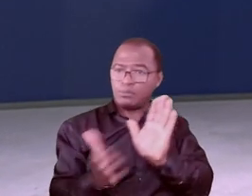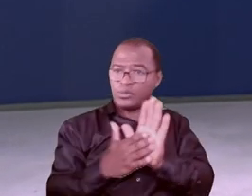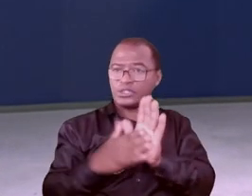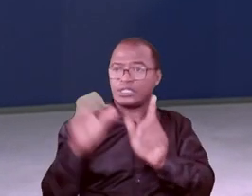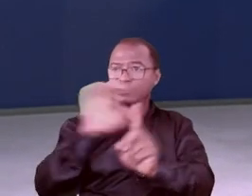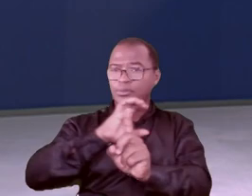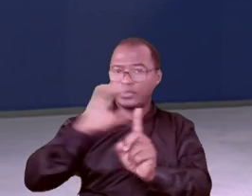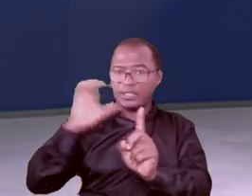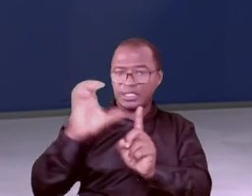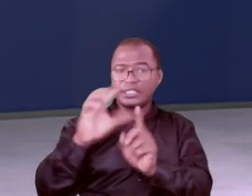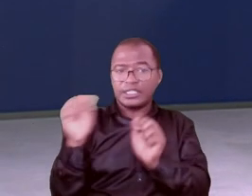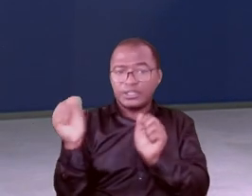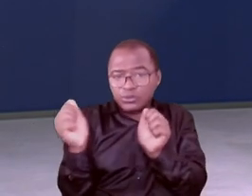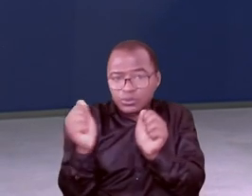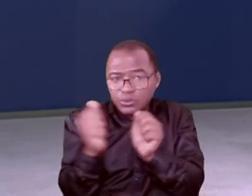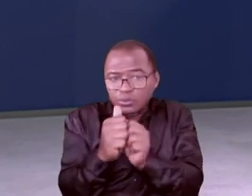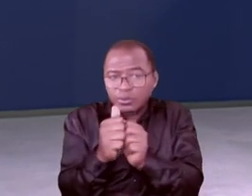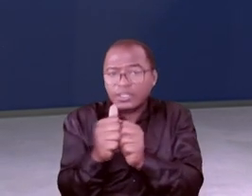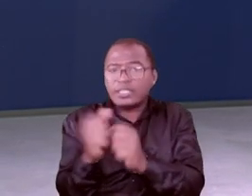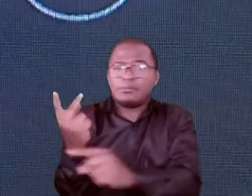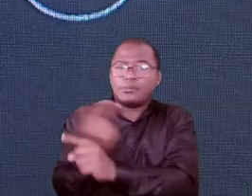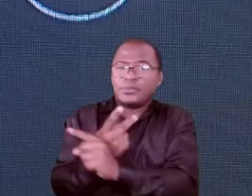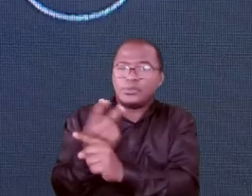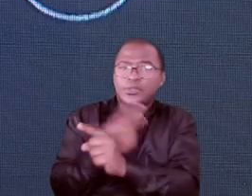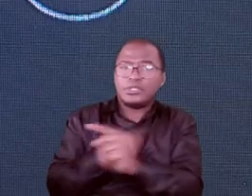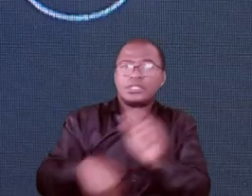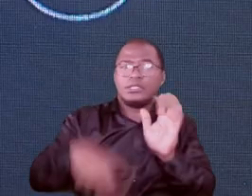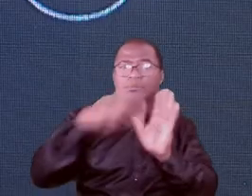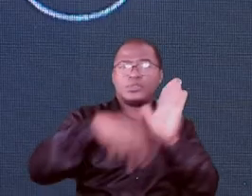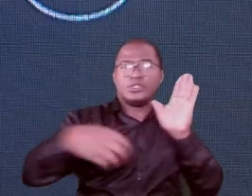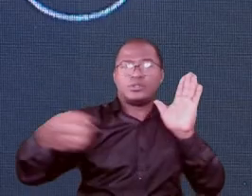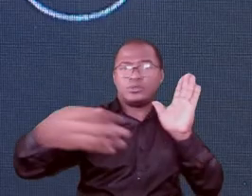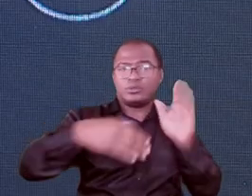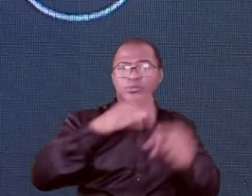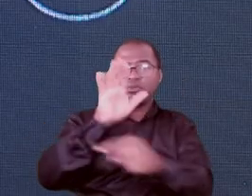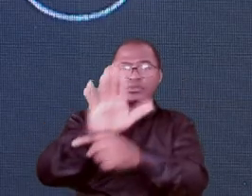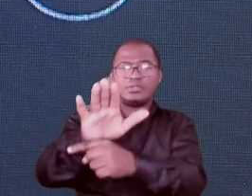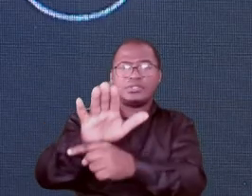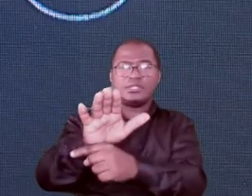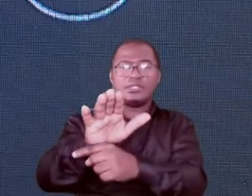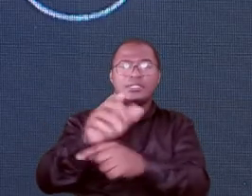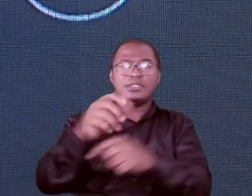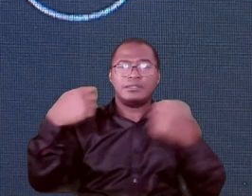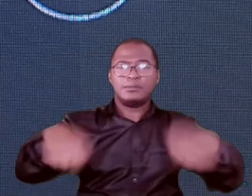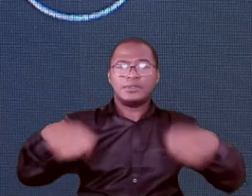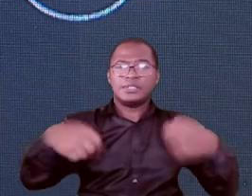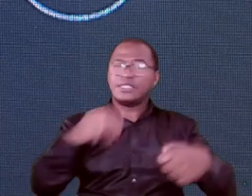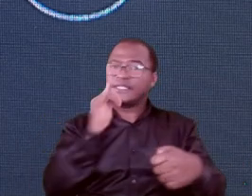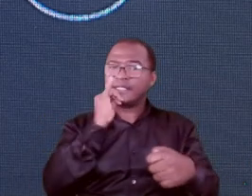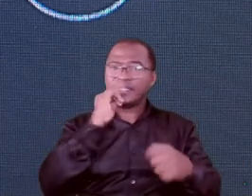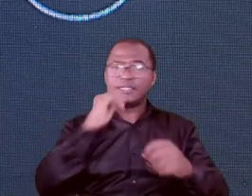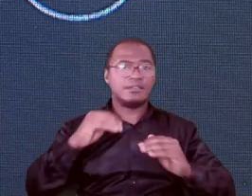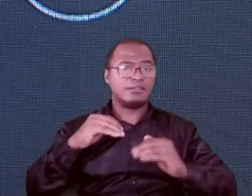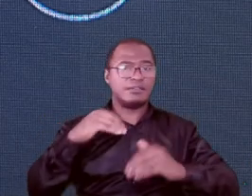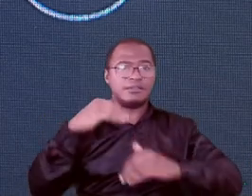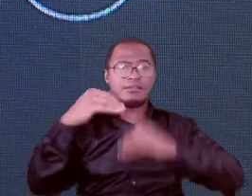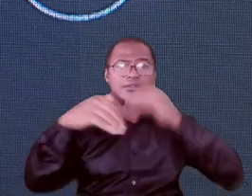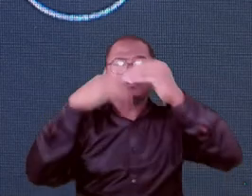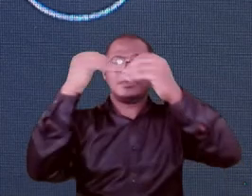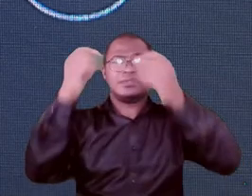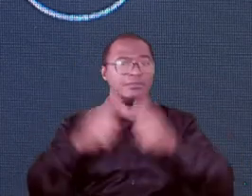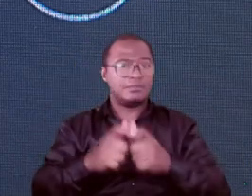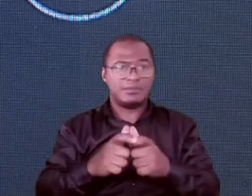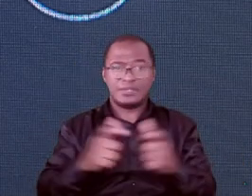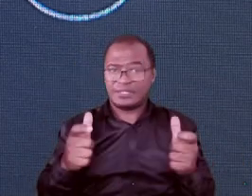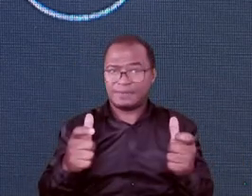e é curioso assim uma expansão é uma celebração tanto para nós quanto para o cliente porque são